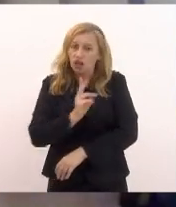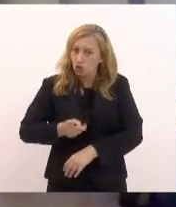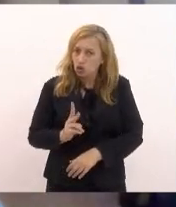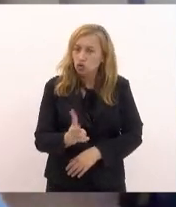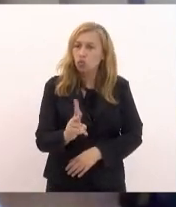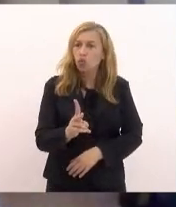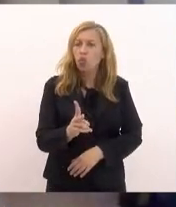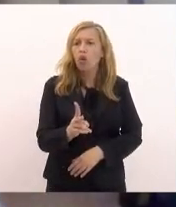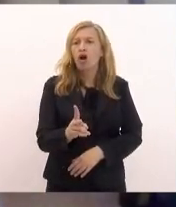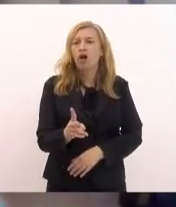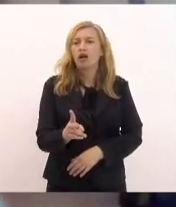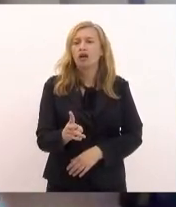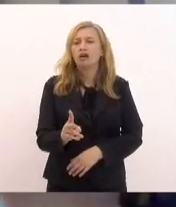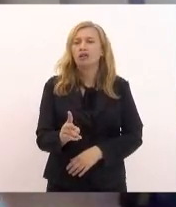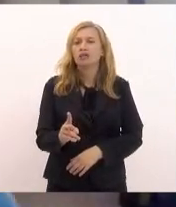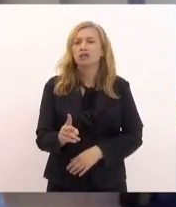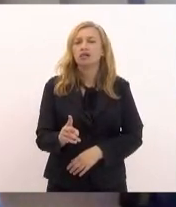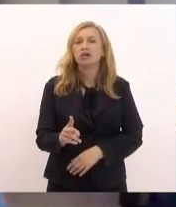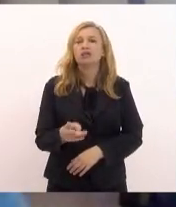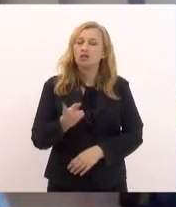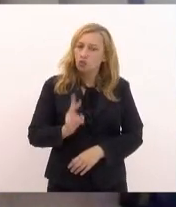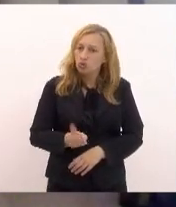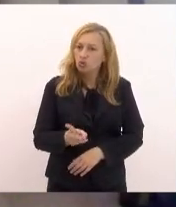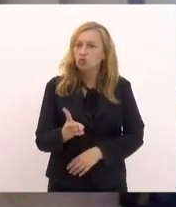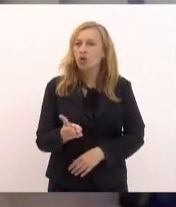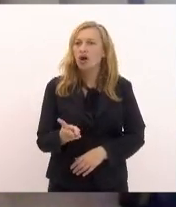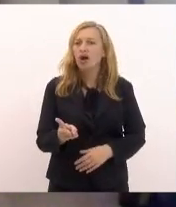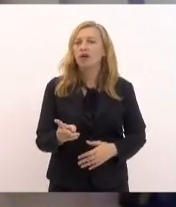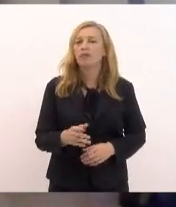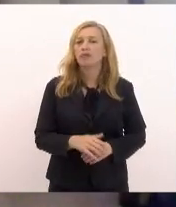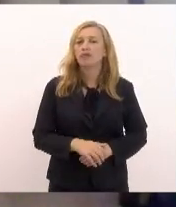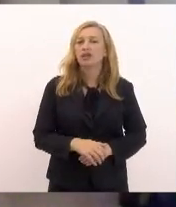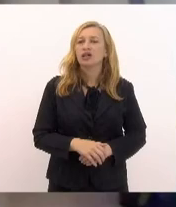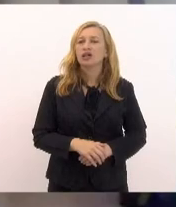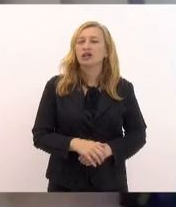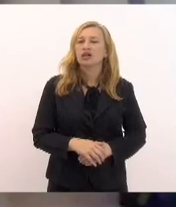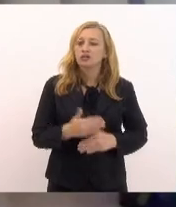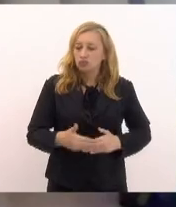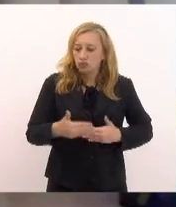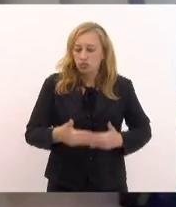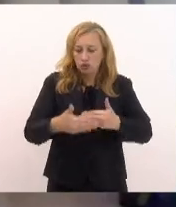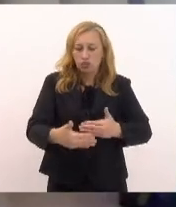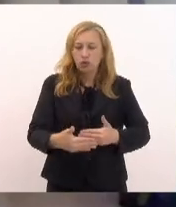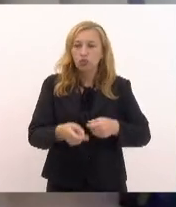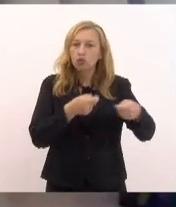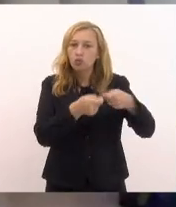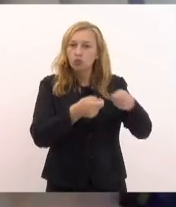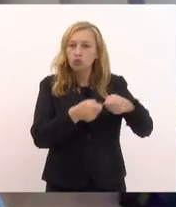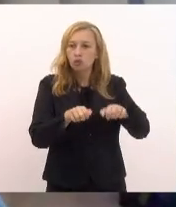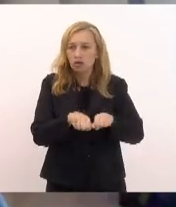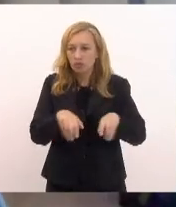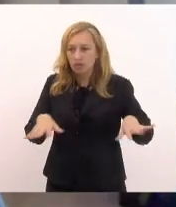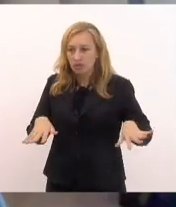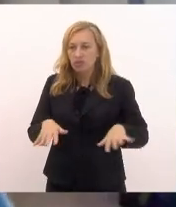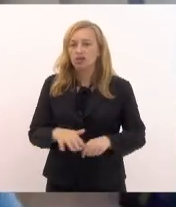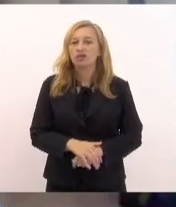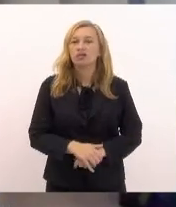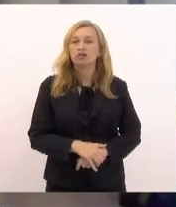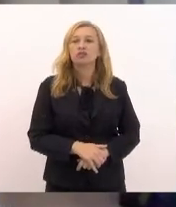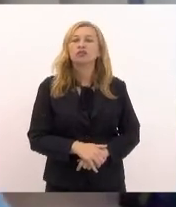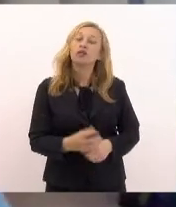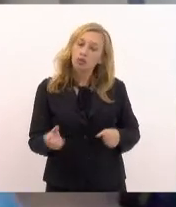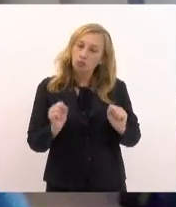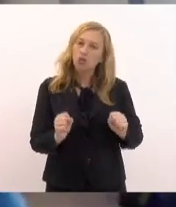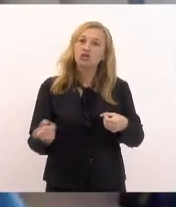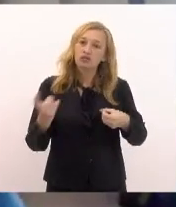sendo efeito, vai ser aperfeiçoada, vamos continuar conseguindo avançar no controle da pandemia e vamos